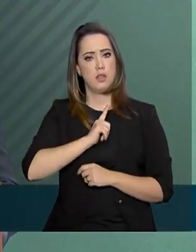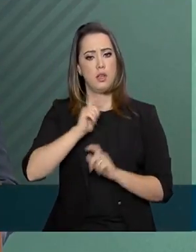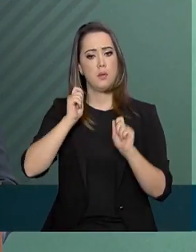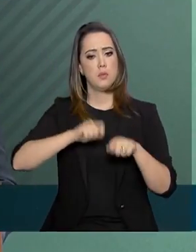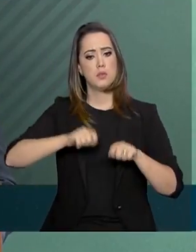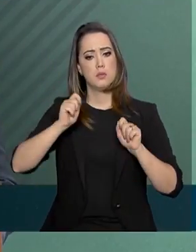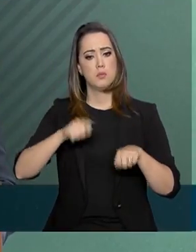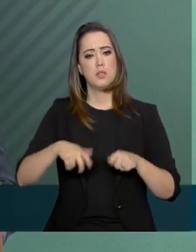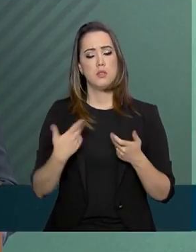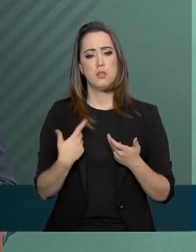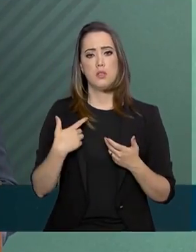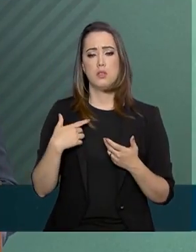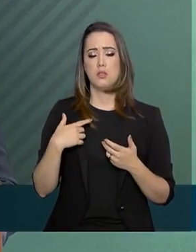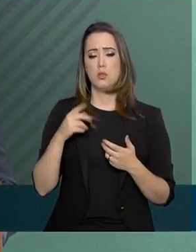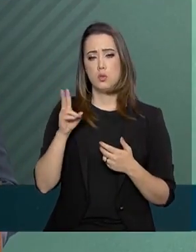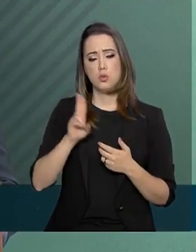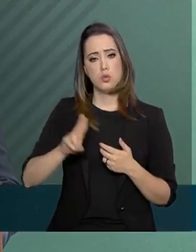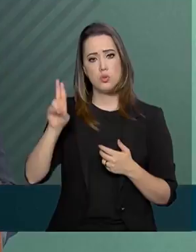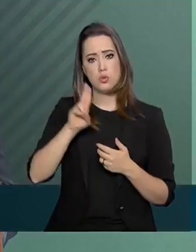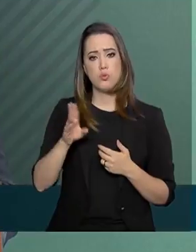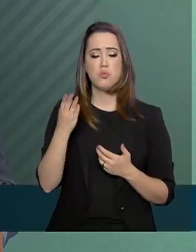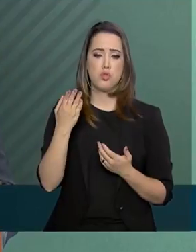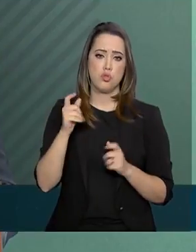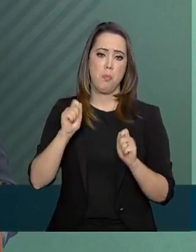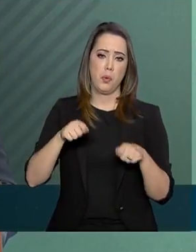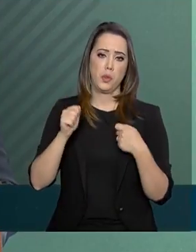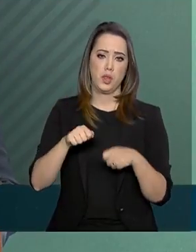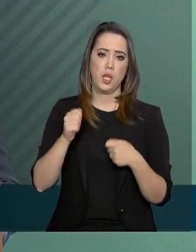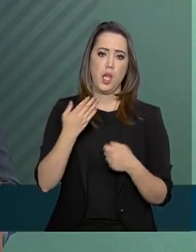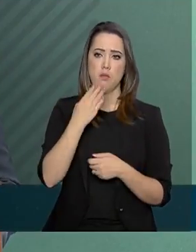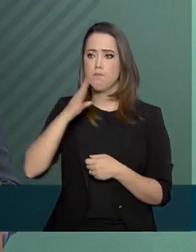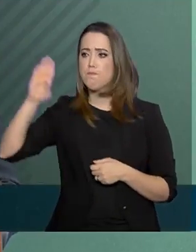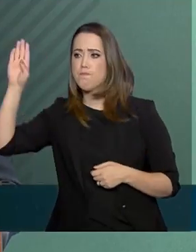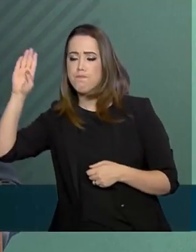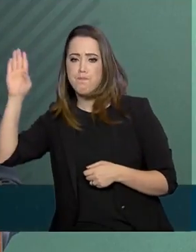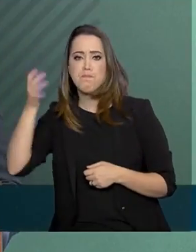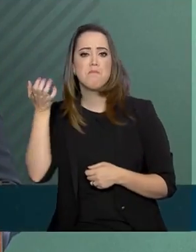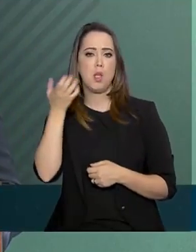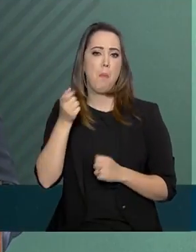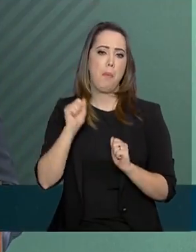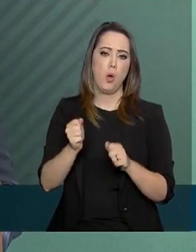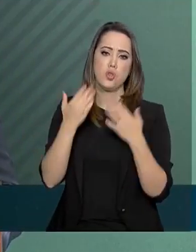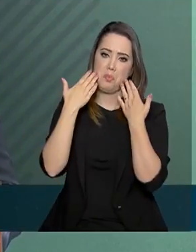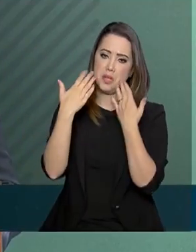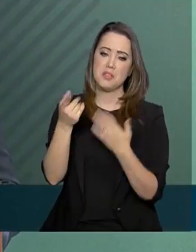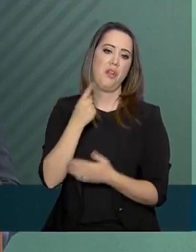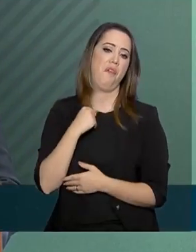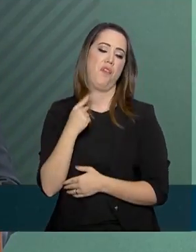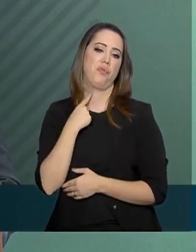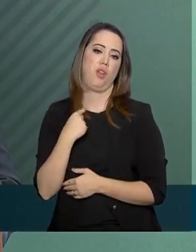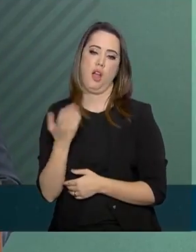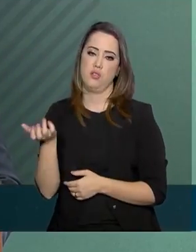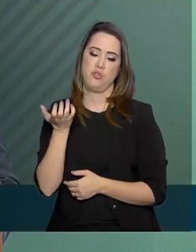de exercer o direito de candidatar se e têm o direito de expressar suas vontades nesse sentido